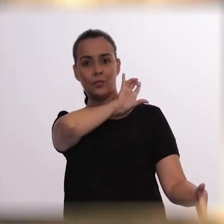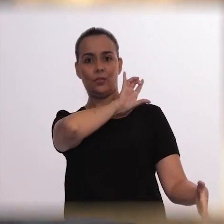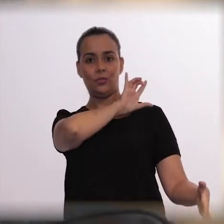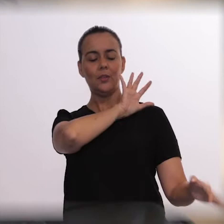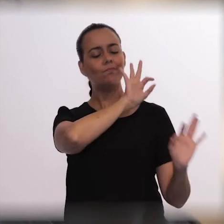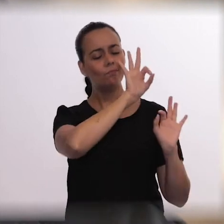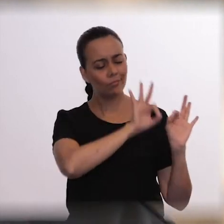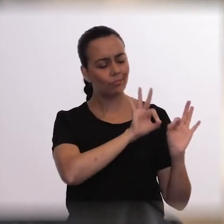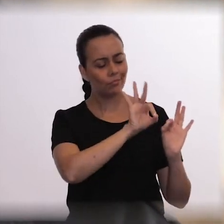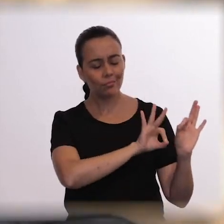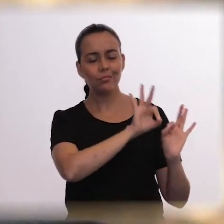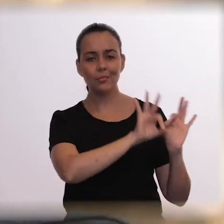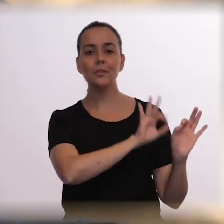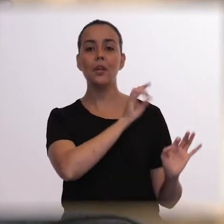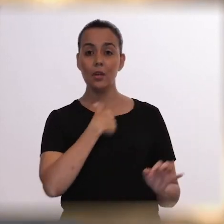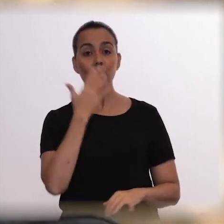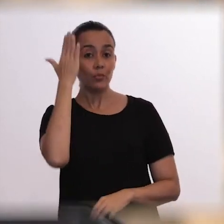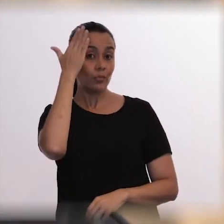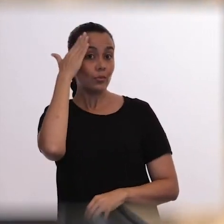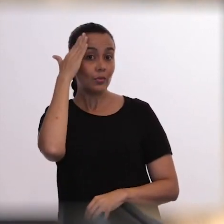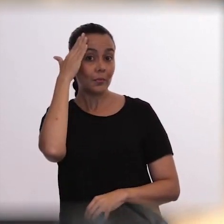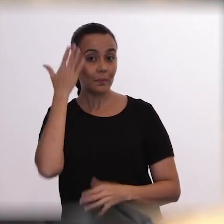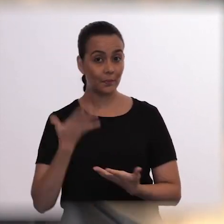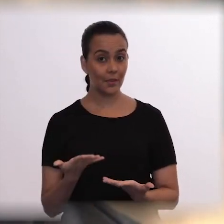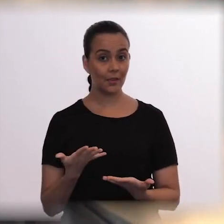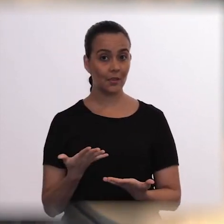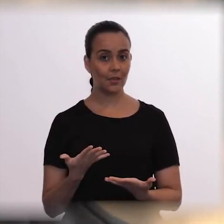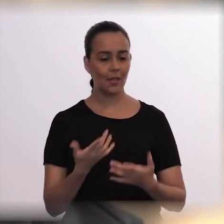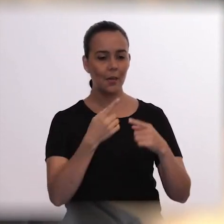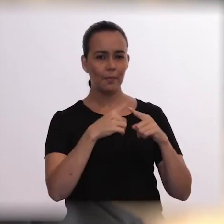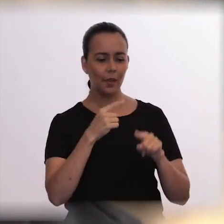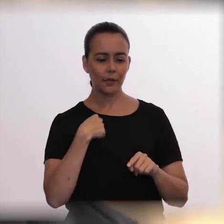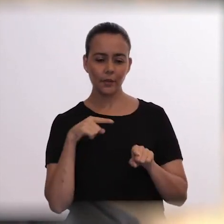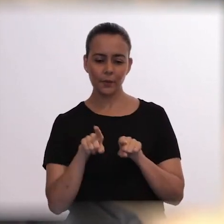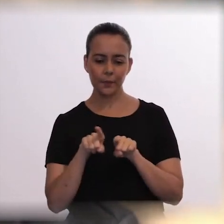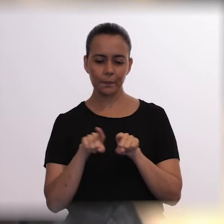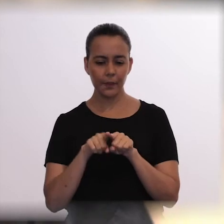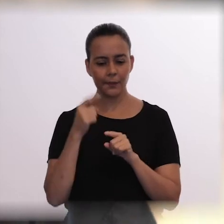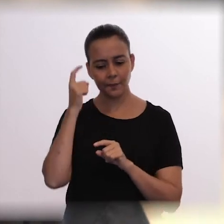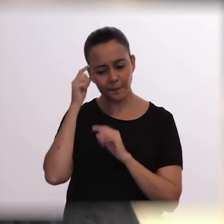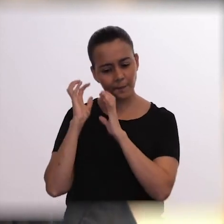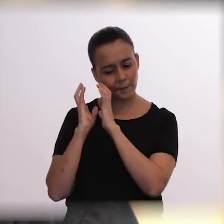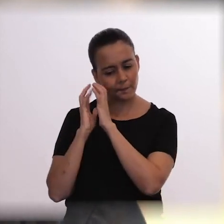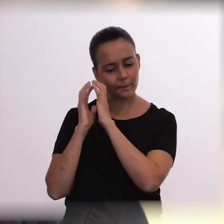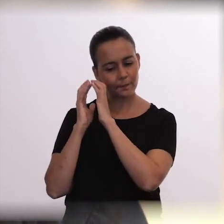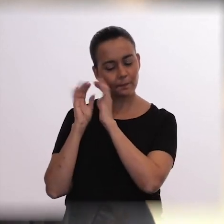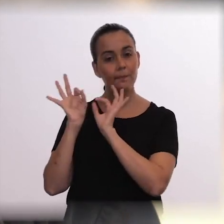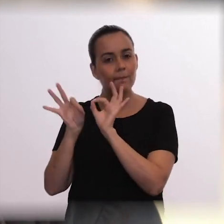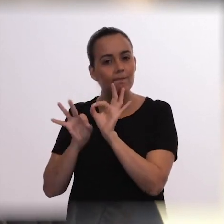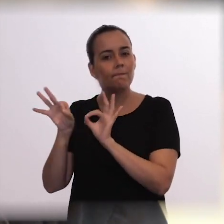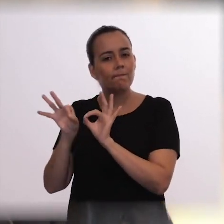tempo. Foi algo que eu planejei por um certo tempo até, né?